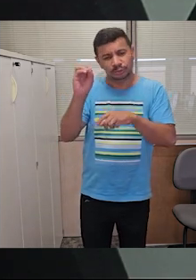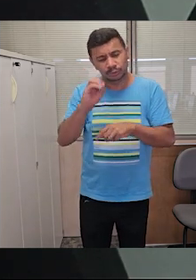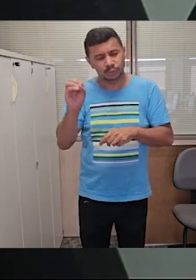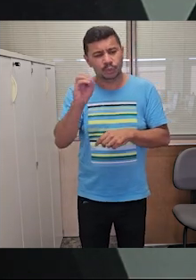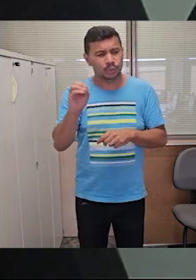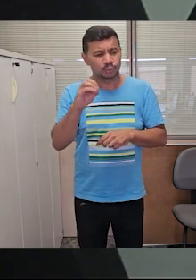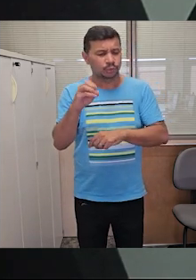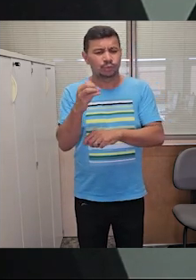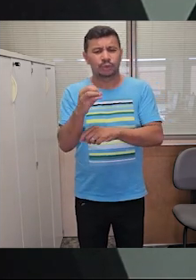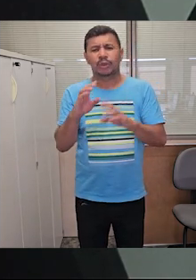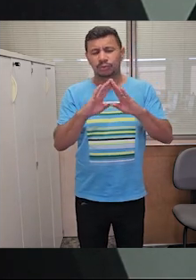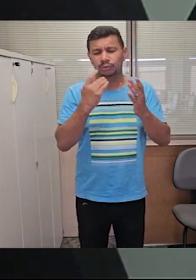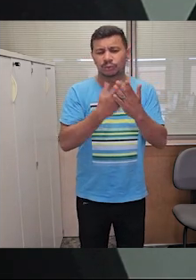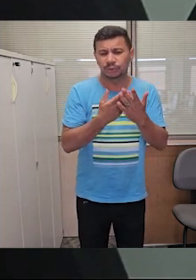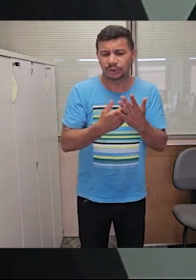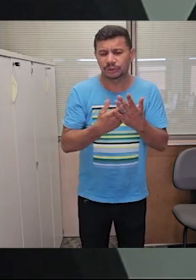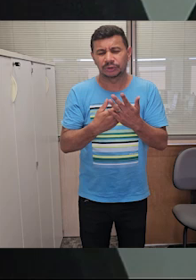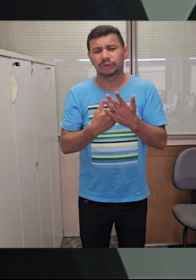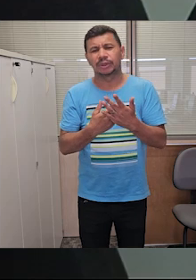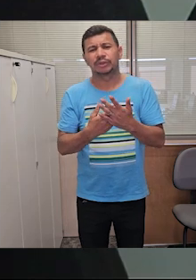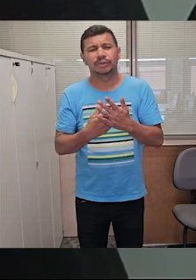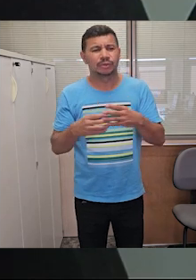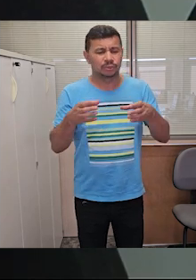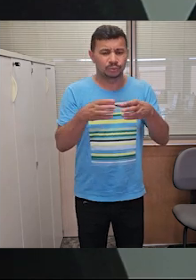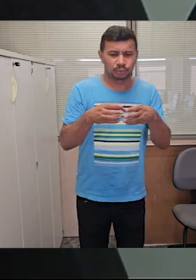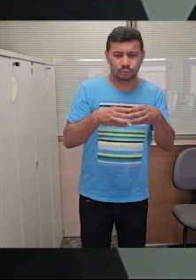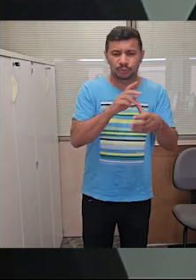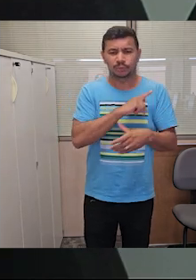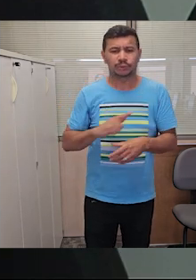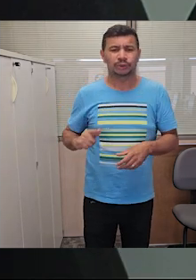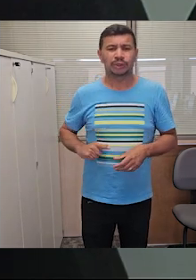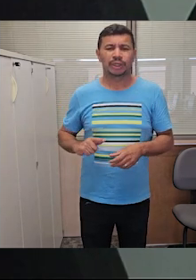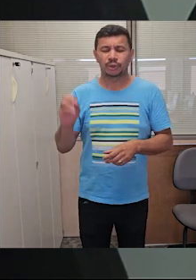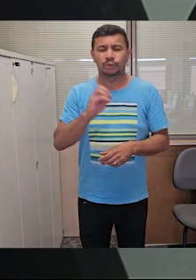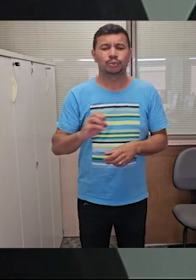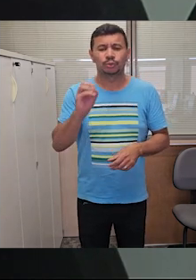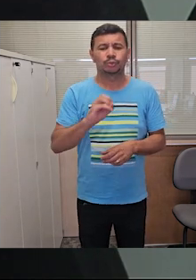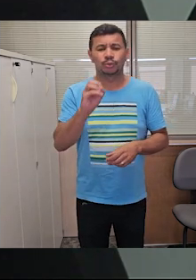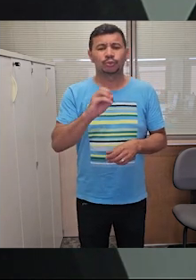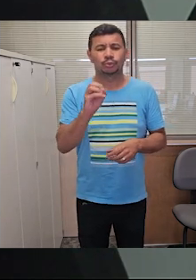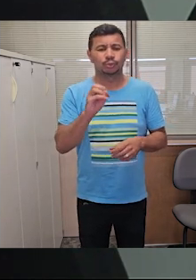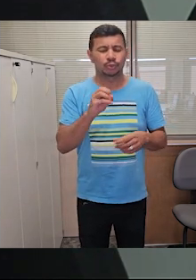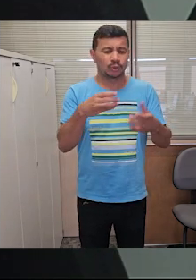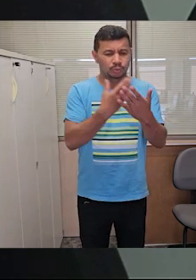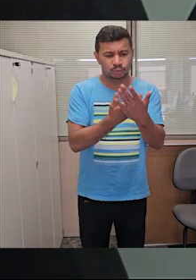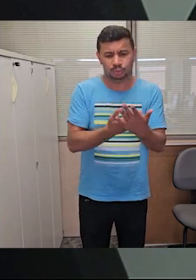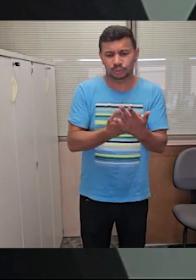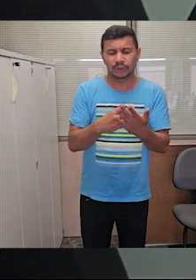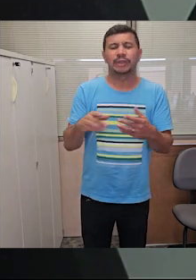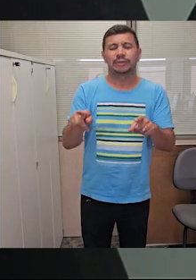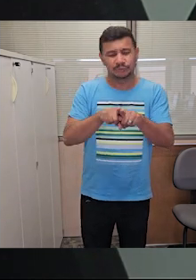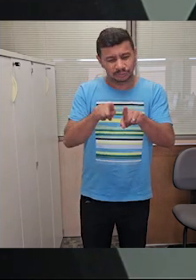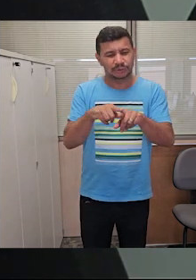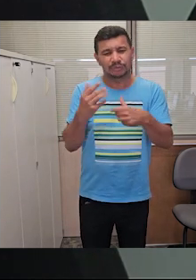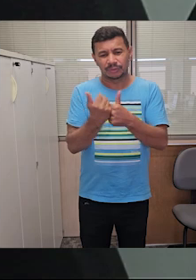Cenearte, tanto que ele era presidente do Círculo Estudantil Osasquense, do qual eu era